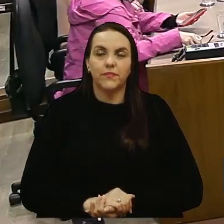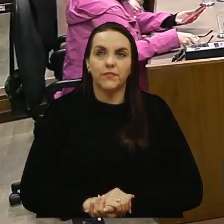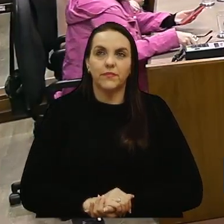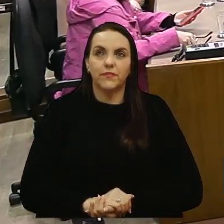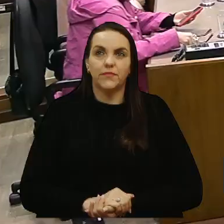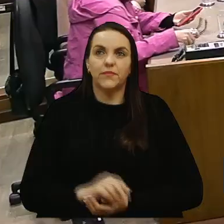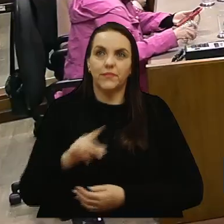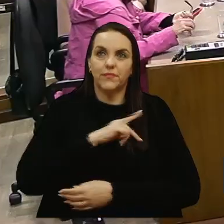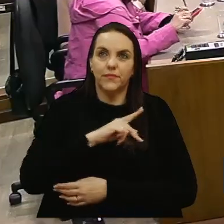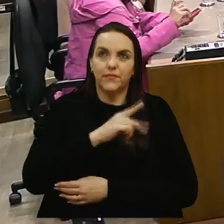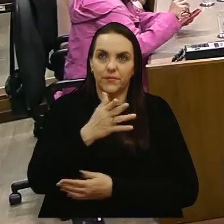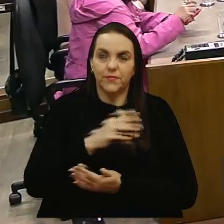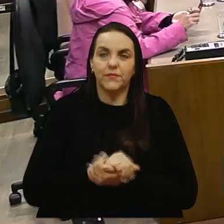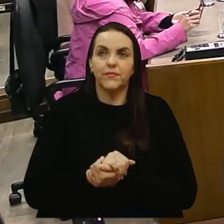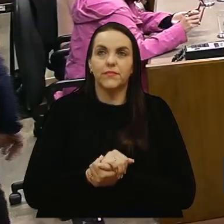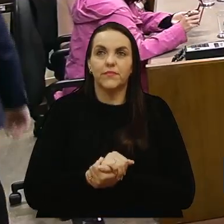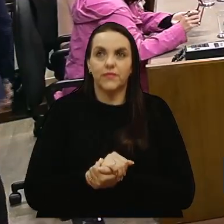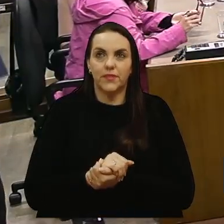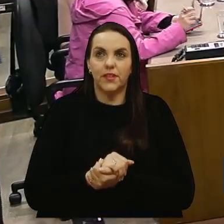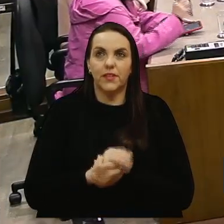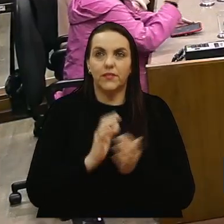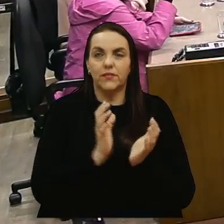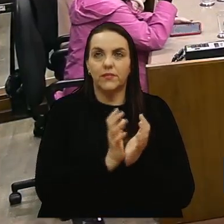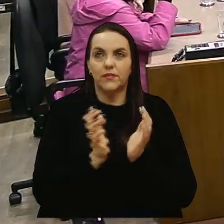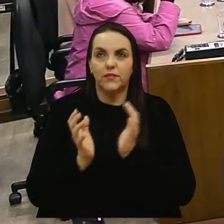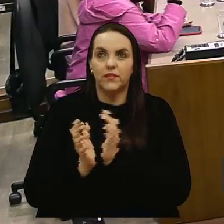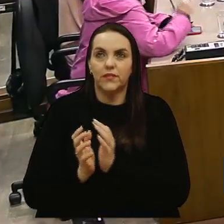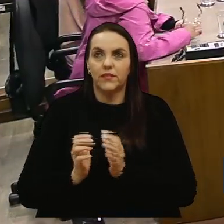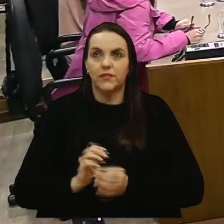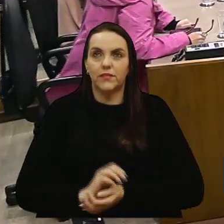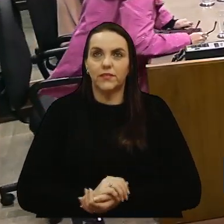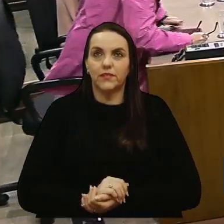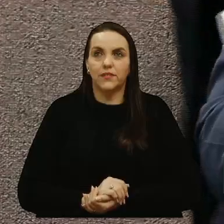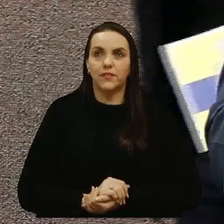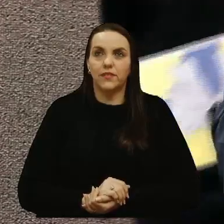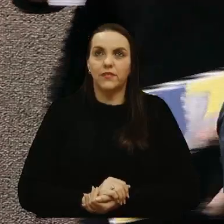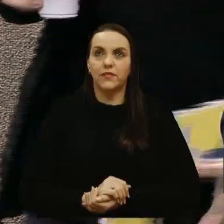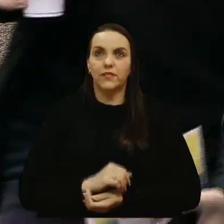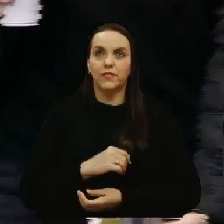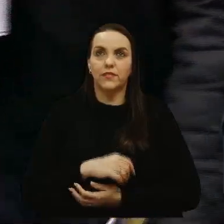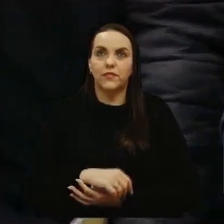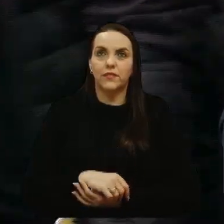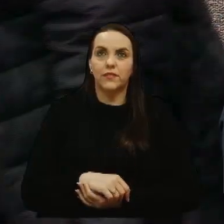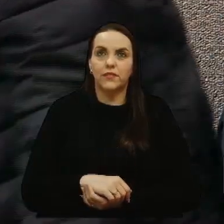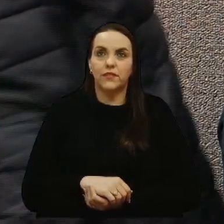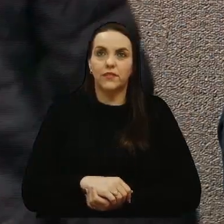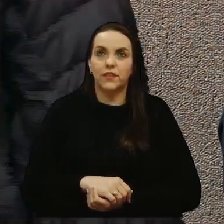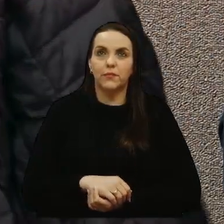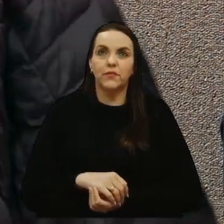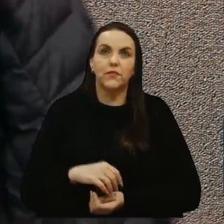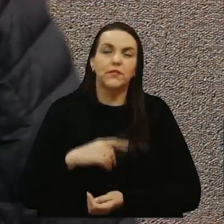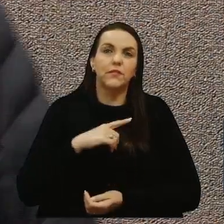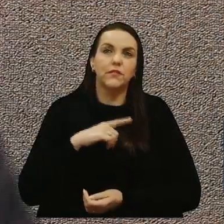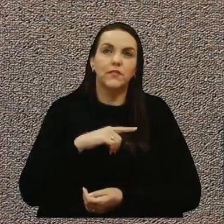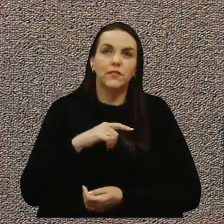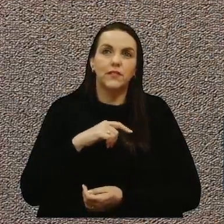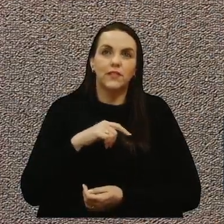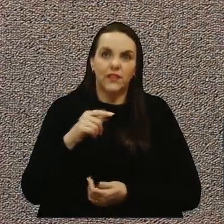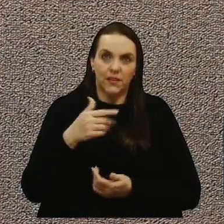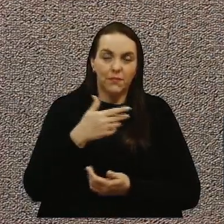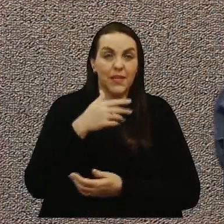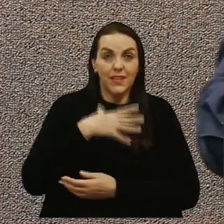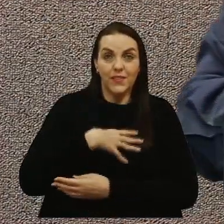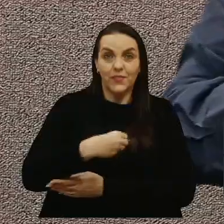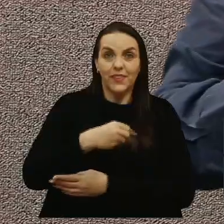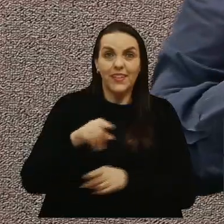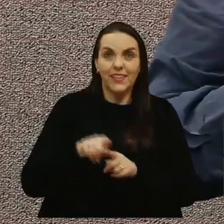Senhor presidente, nobres pares, um bom dia a todos que estão aqui. Eu também sei uma parte do hino do Madrimilda, porque minhas filhas estudaram lá, a irmã